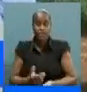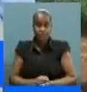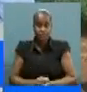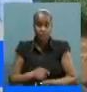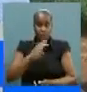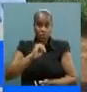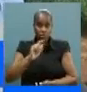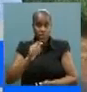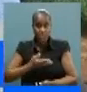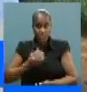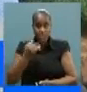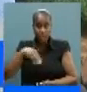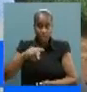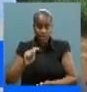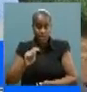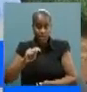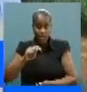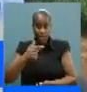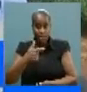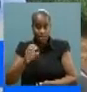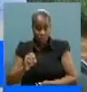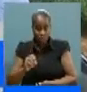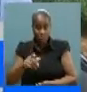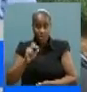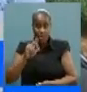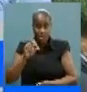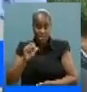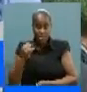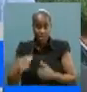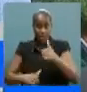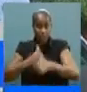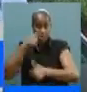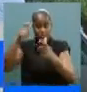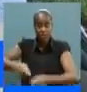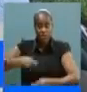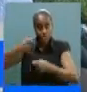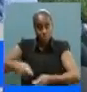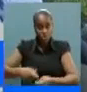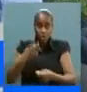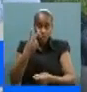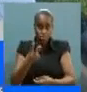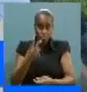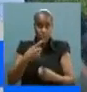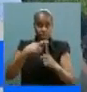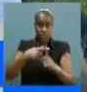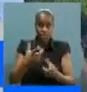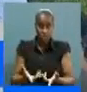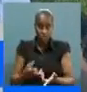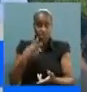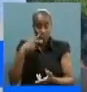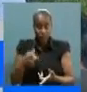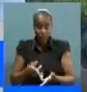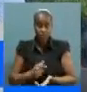o sedimento, que é argila, é melhor para a agricultura. Portanto, essas duas vantagens são